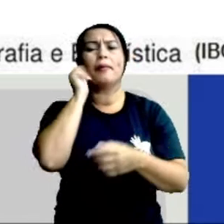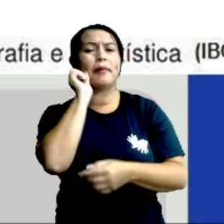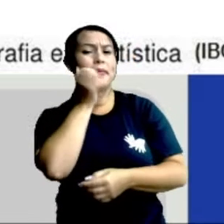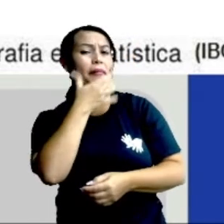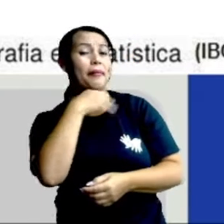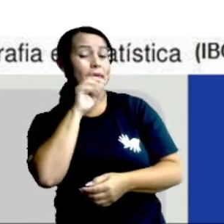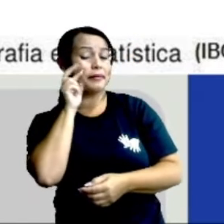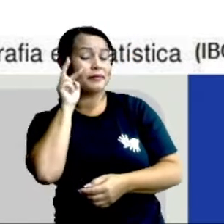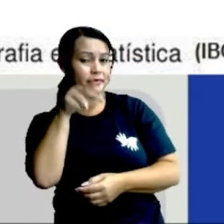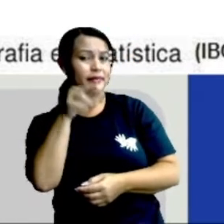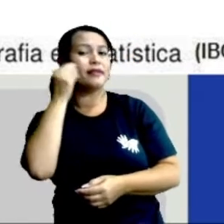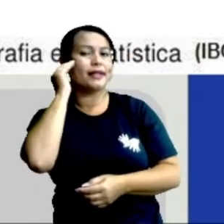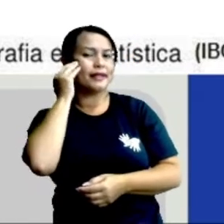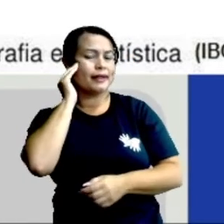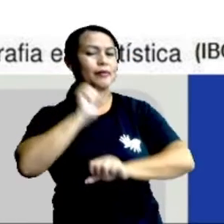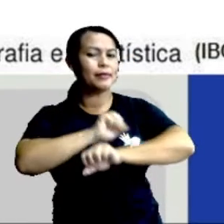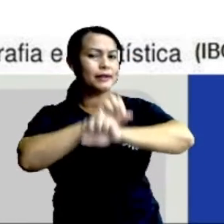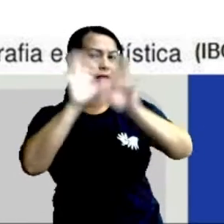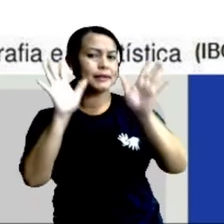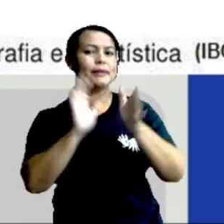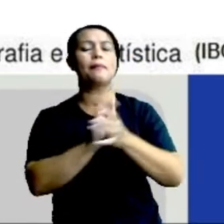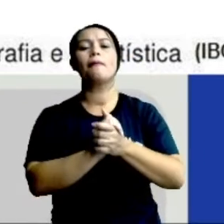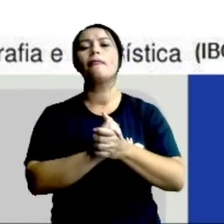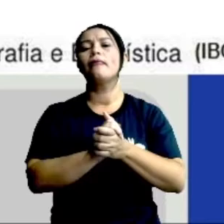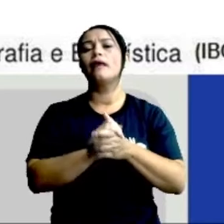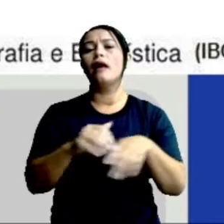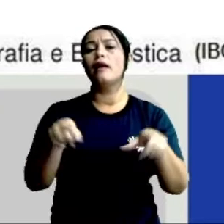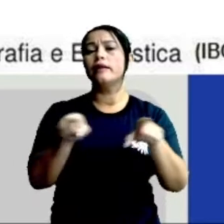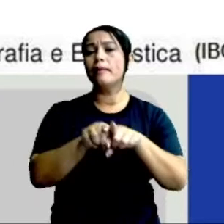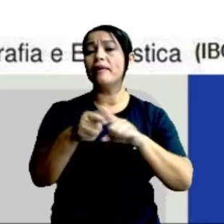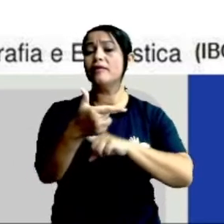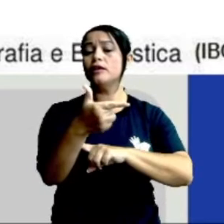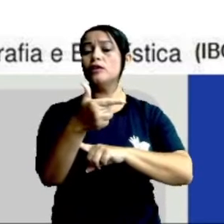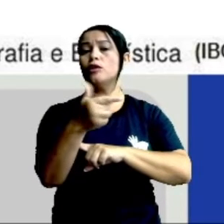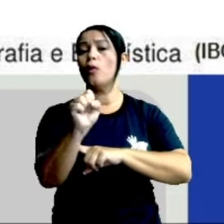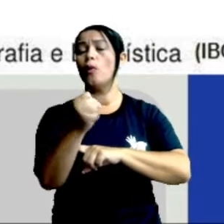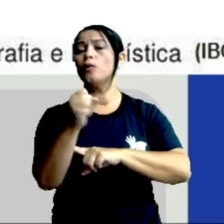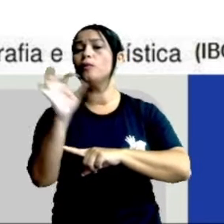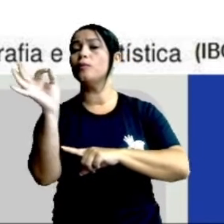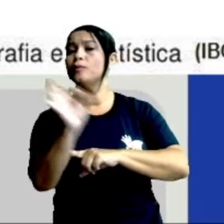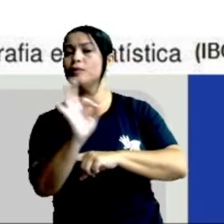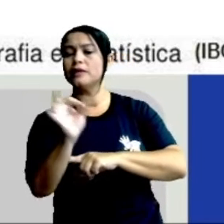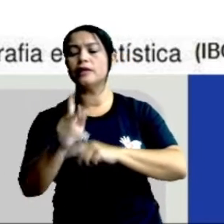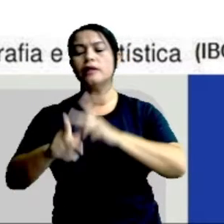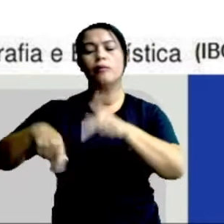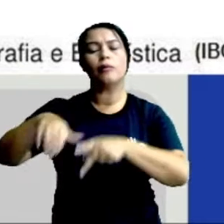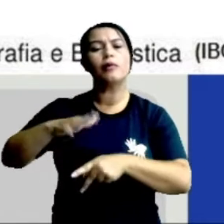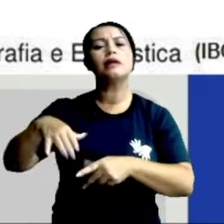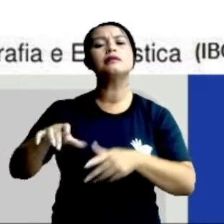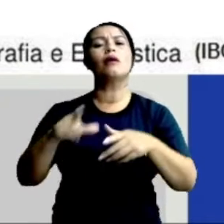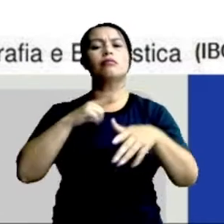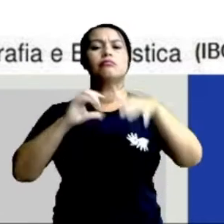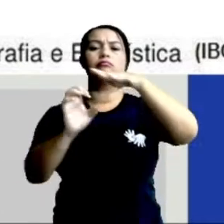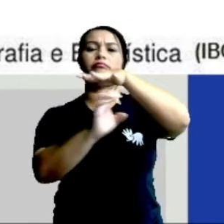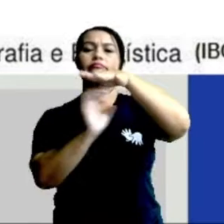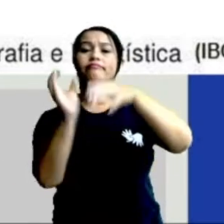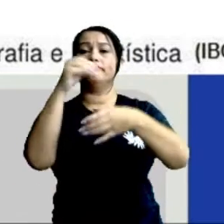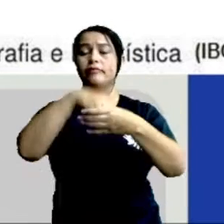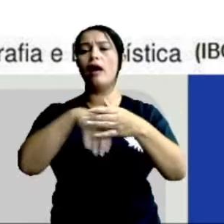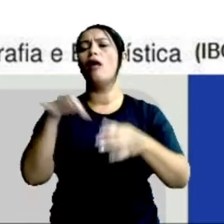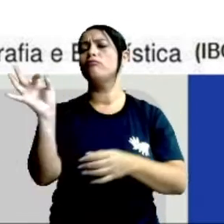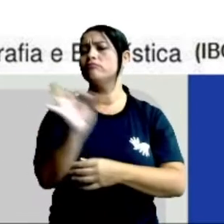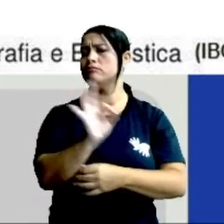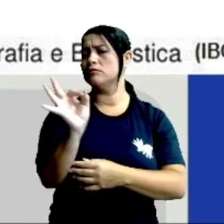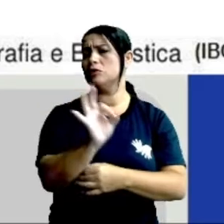com o seu pai, né, para você entender essa questão. E 28% da população atua no setor industrial e um